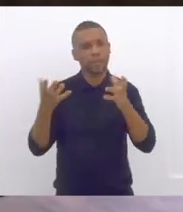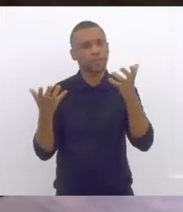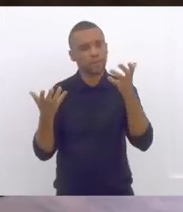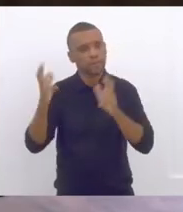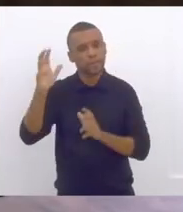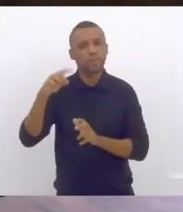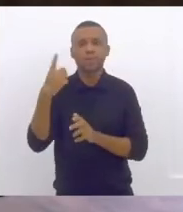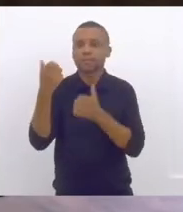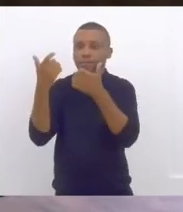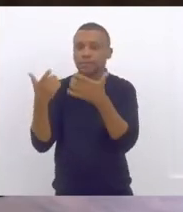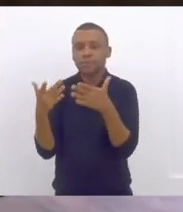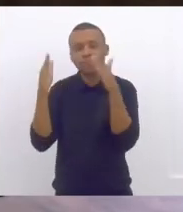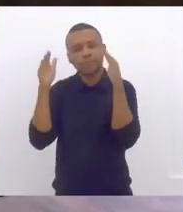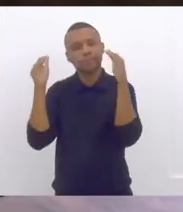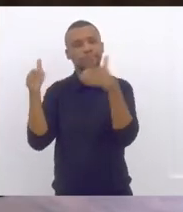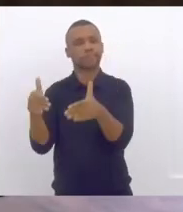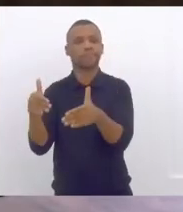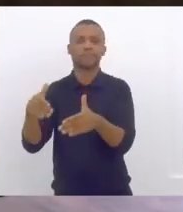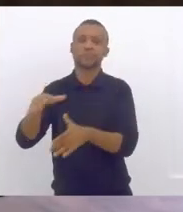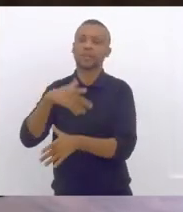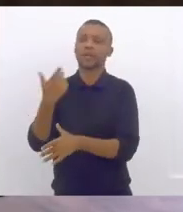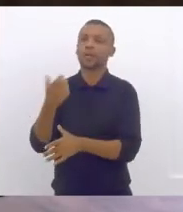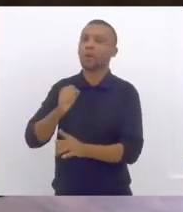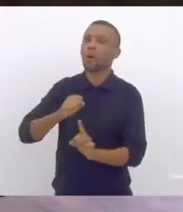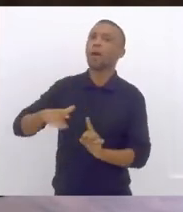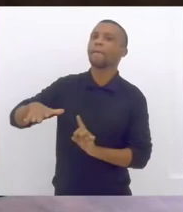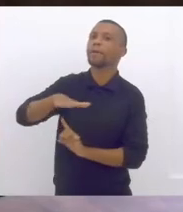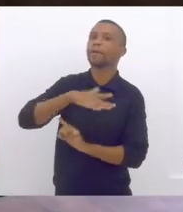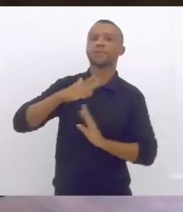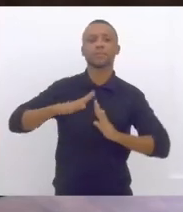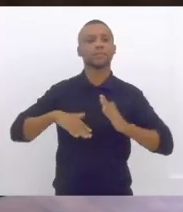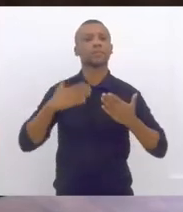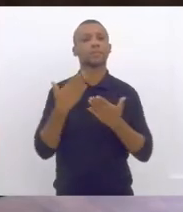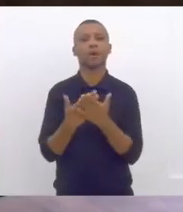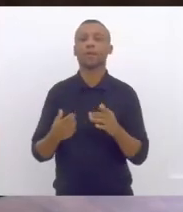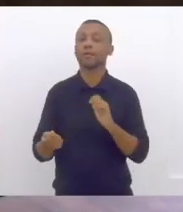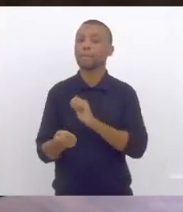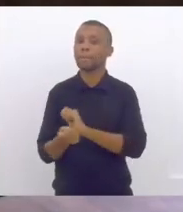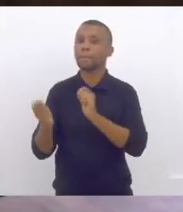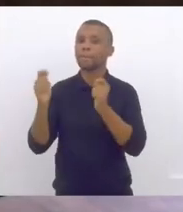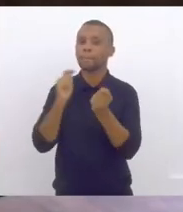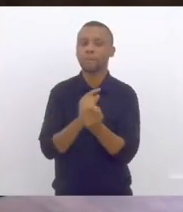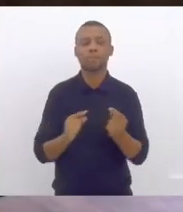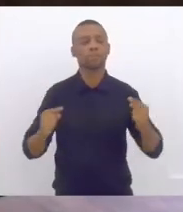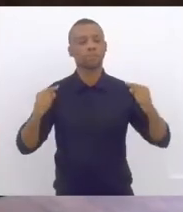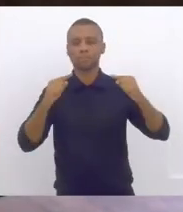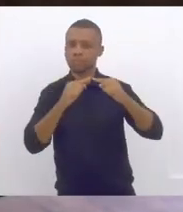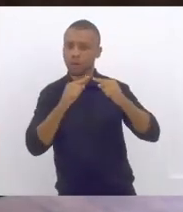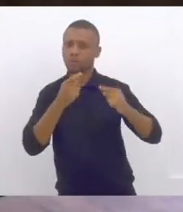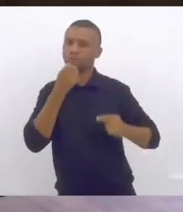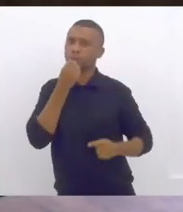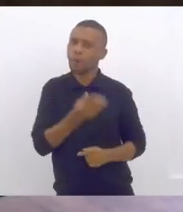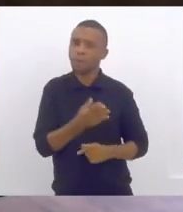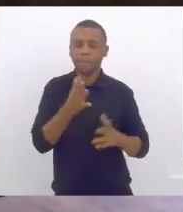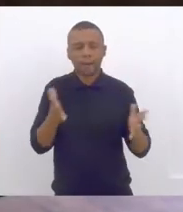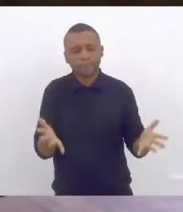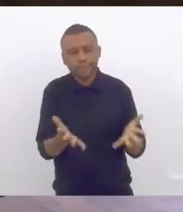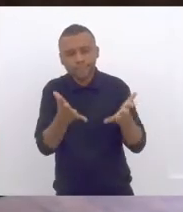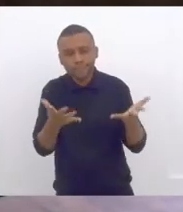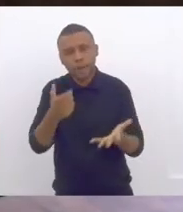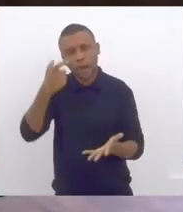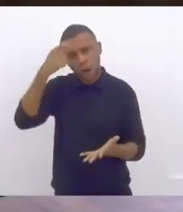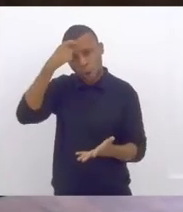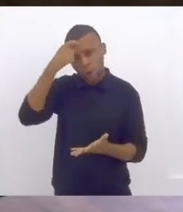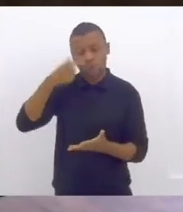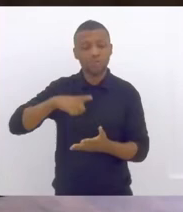tratá-la com centralidade, e o ambiente da escola é muito adequado e muito favorável para formar consciências. Eu vou usar aqui